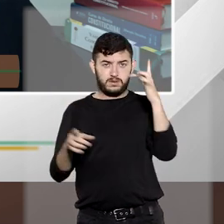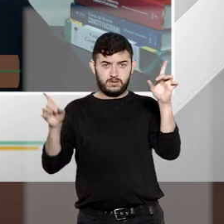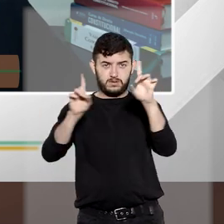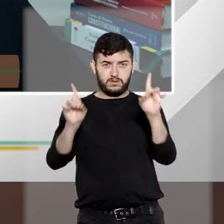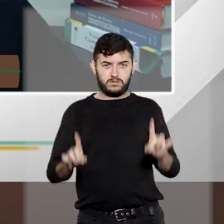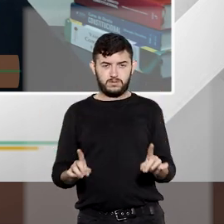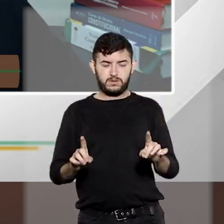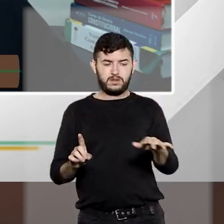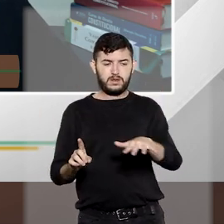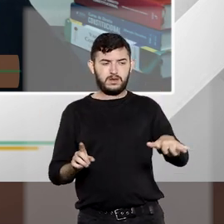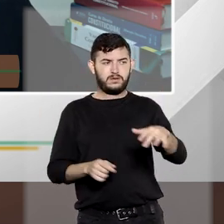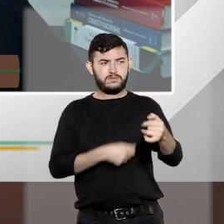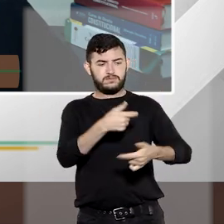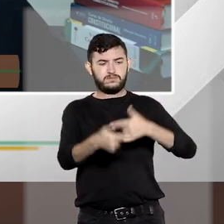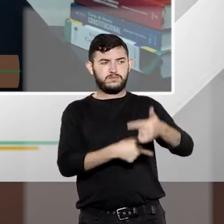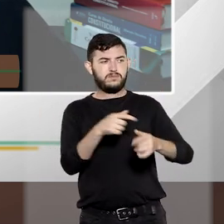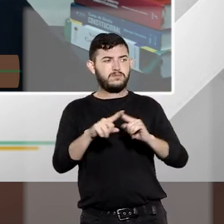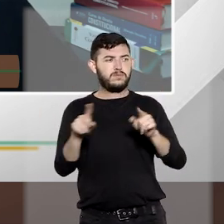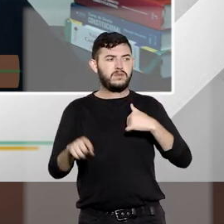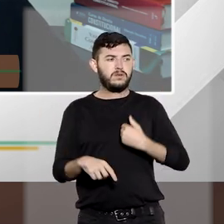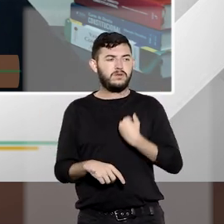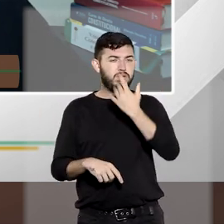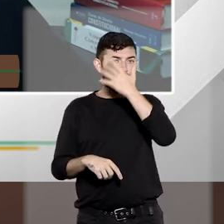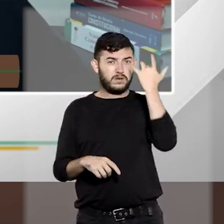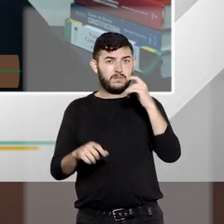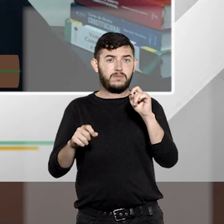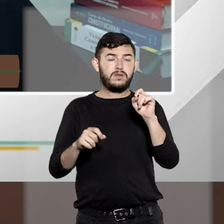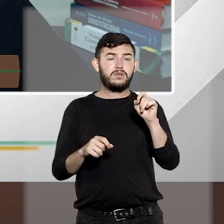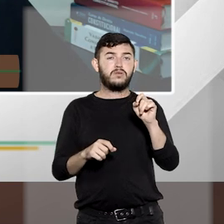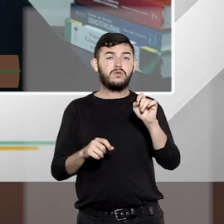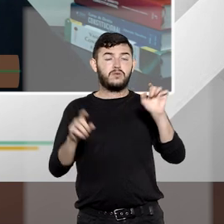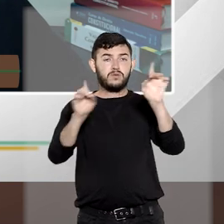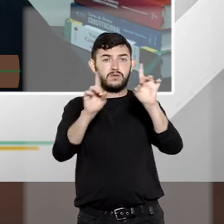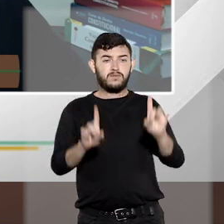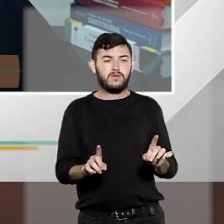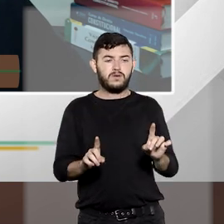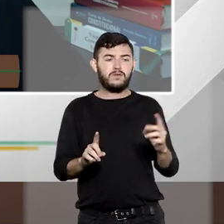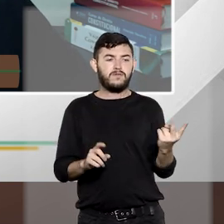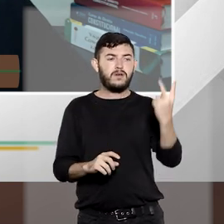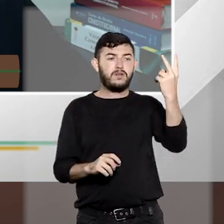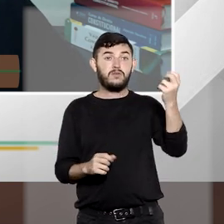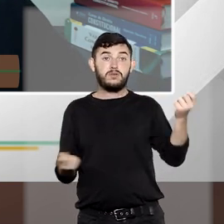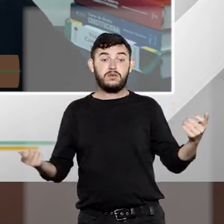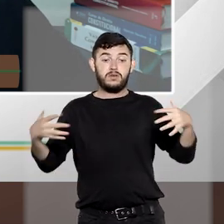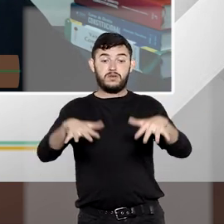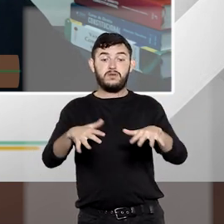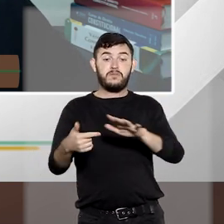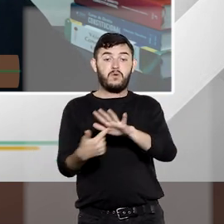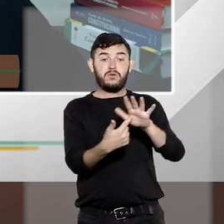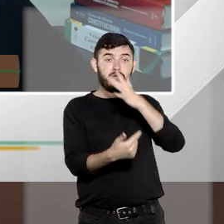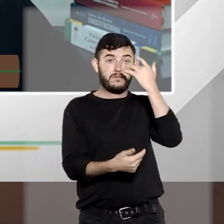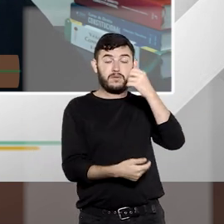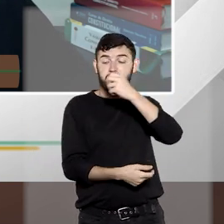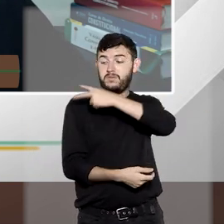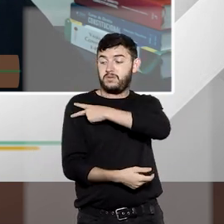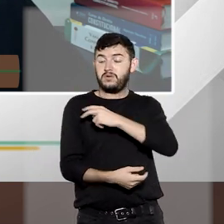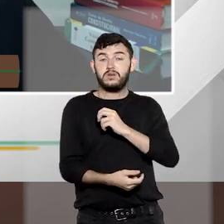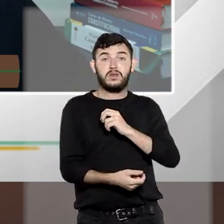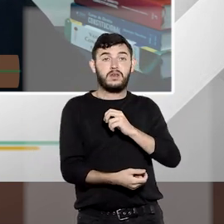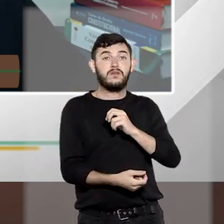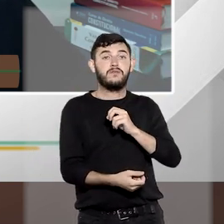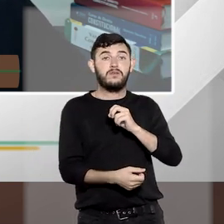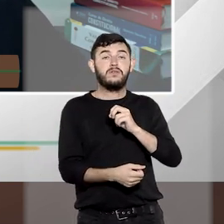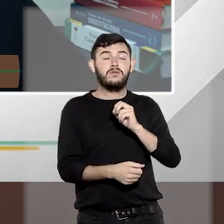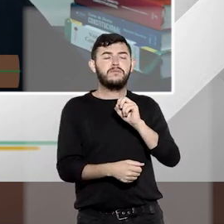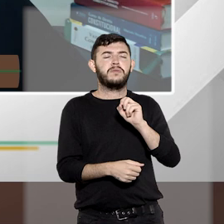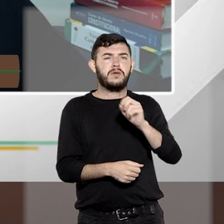trabalho, de fato, a presença da pessoa com deficiência ali, ela valoriza sim a inclusão, porque ela mostra para o empregador, né, que a pessoa com deficiência,